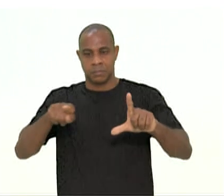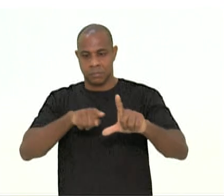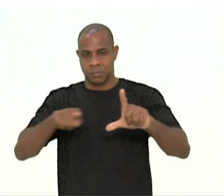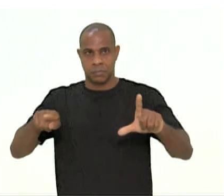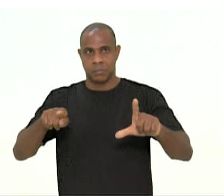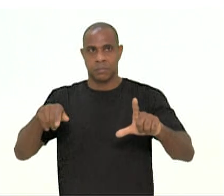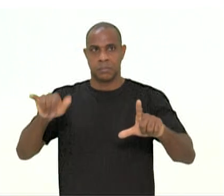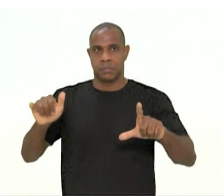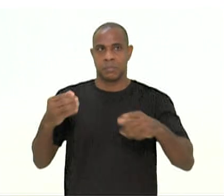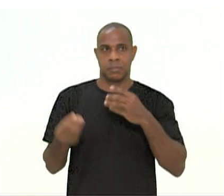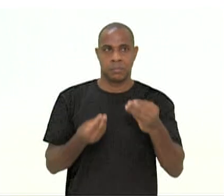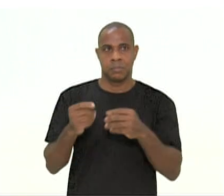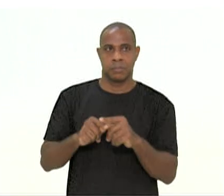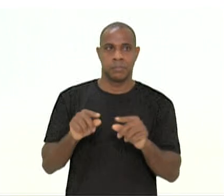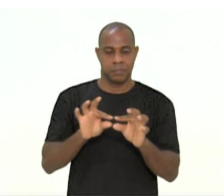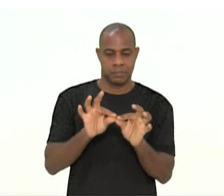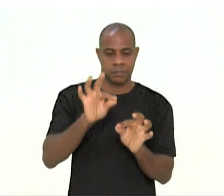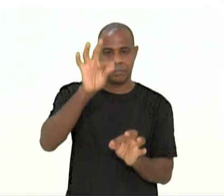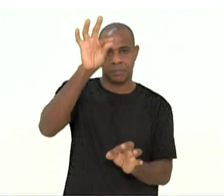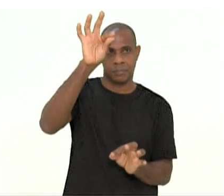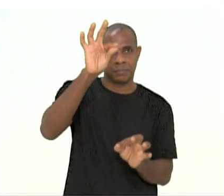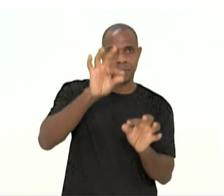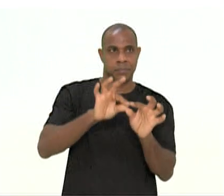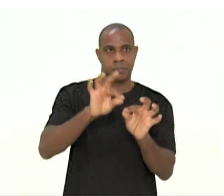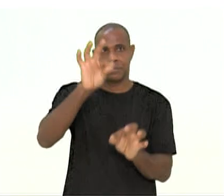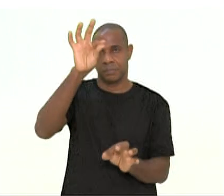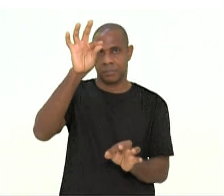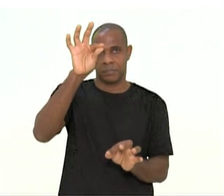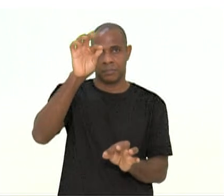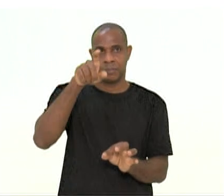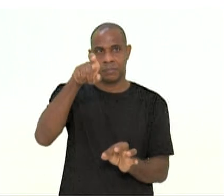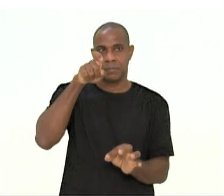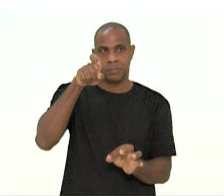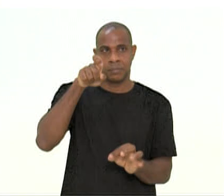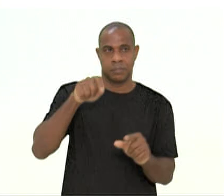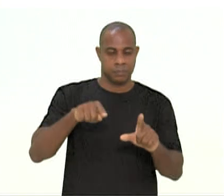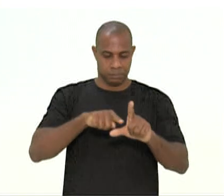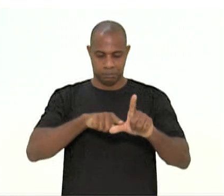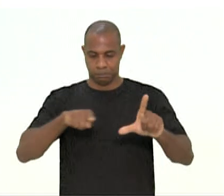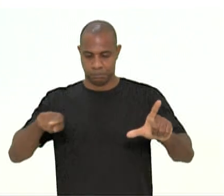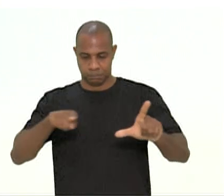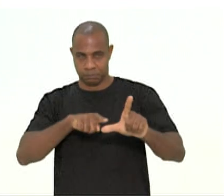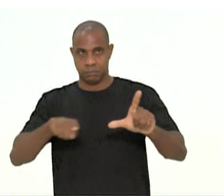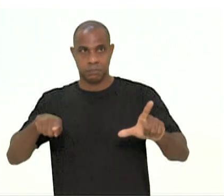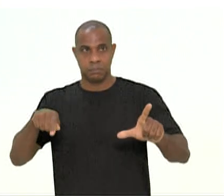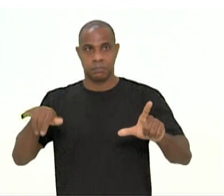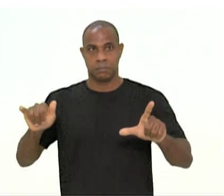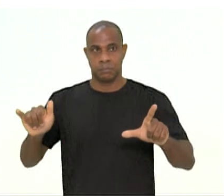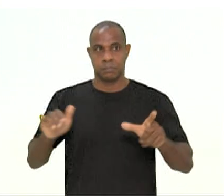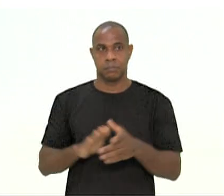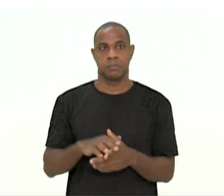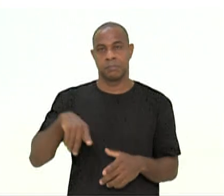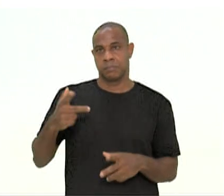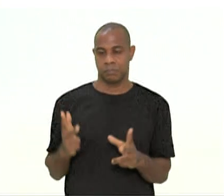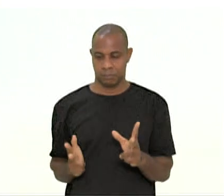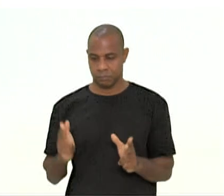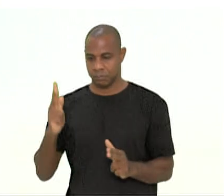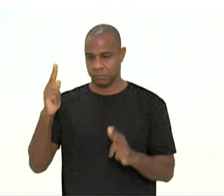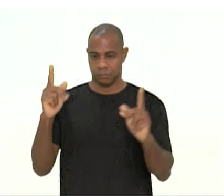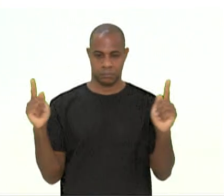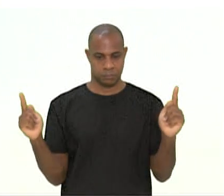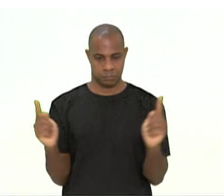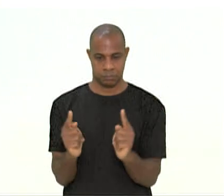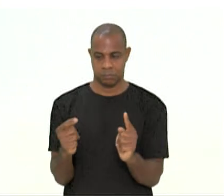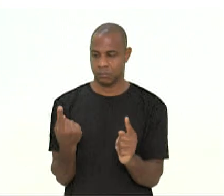Então, se o comprimento era x, ele passou a ser o quê? X menos 4. Depois, fez outro corte, reduzindo a sua largura